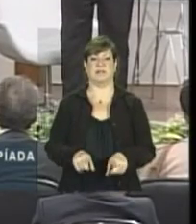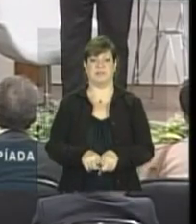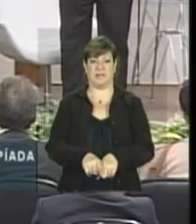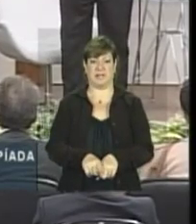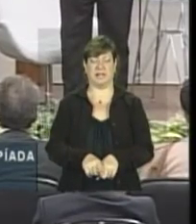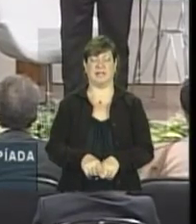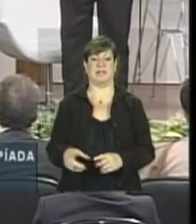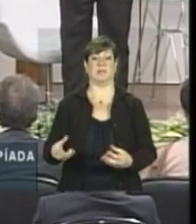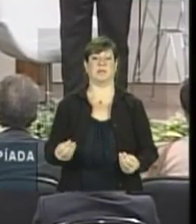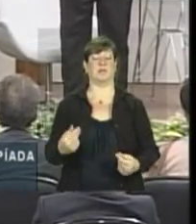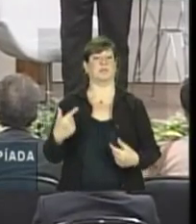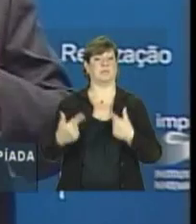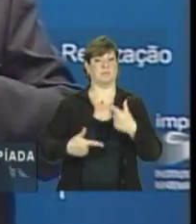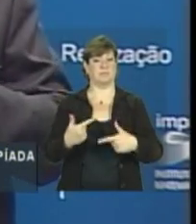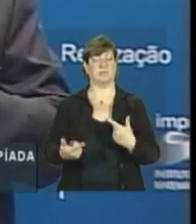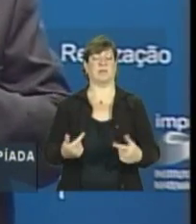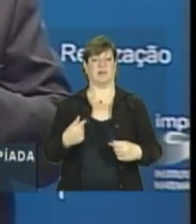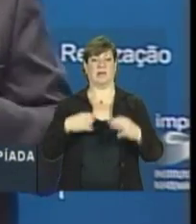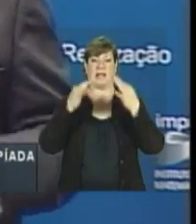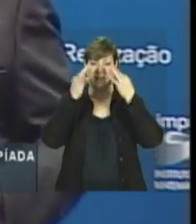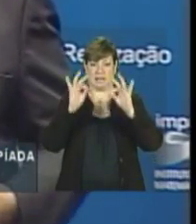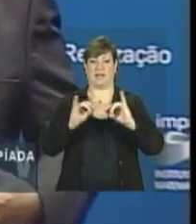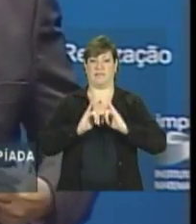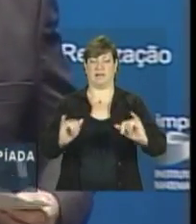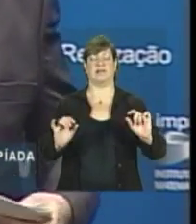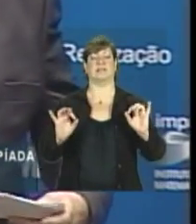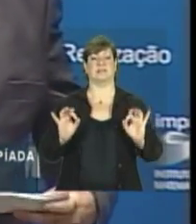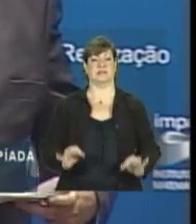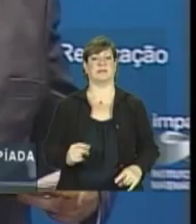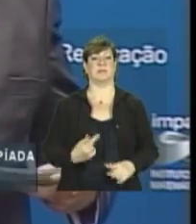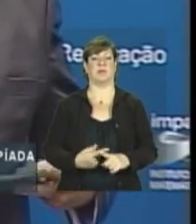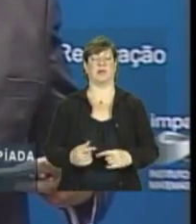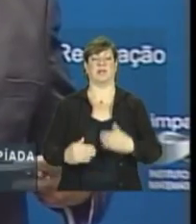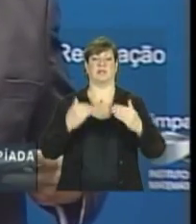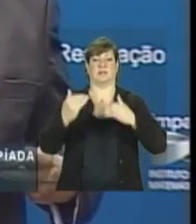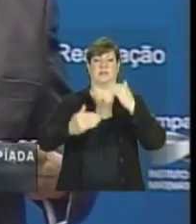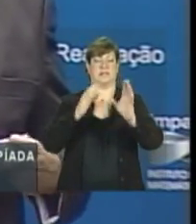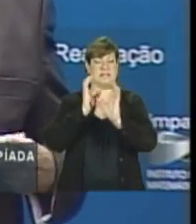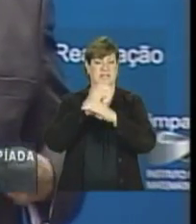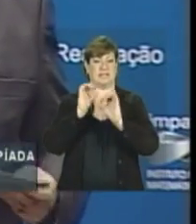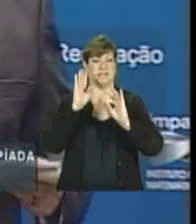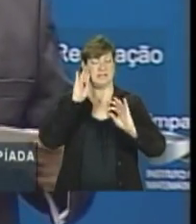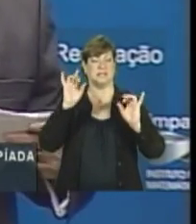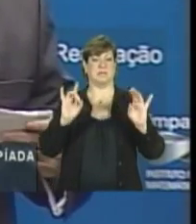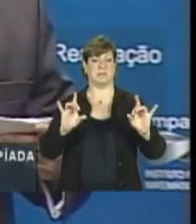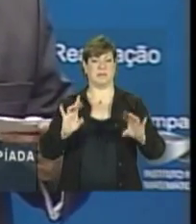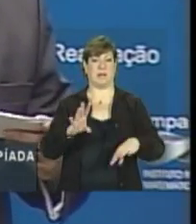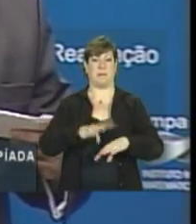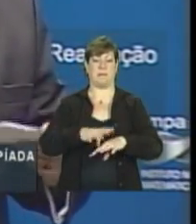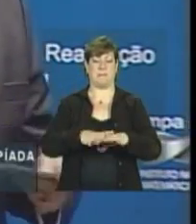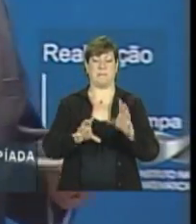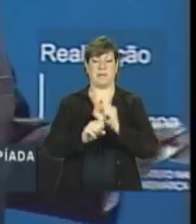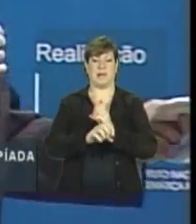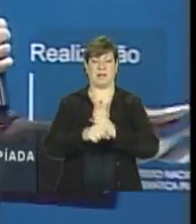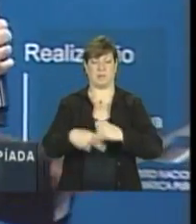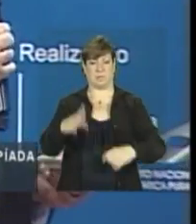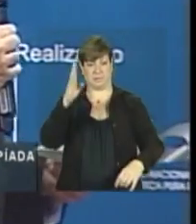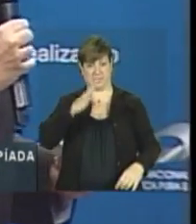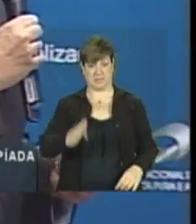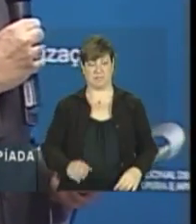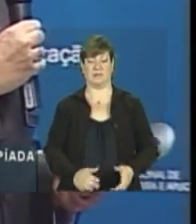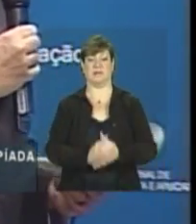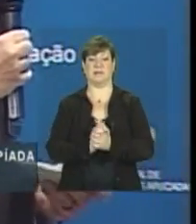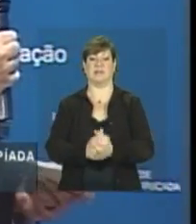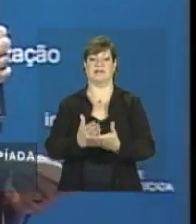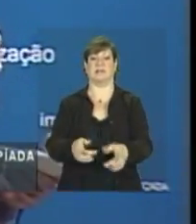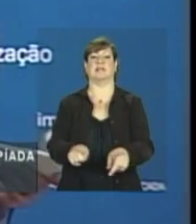grande batalhador, eu dou meus testemunhos, pelo desenvolvimento da ciência, em especial da matemática no Brasil. Saudar